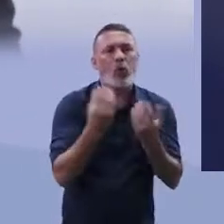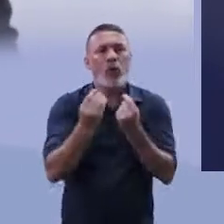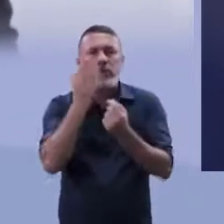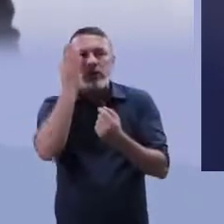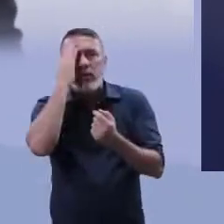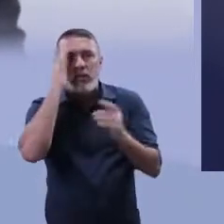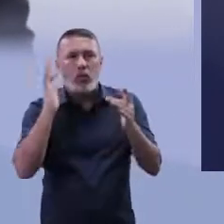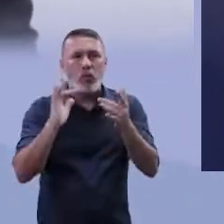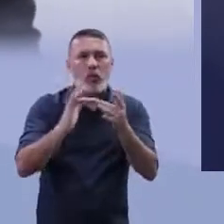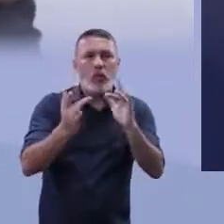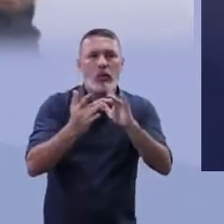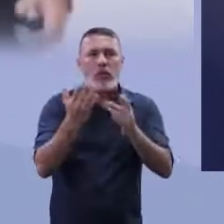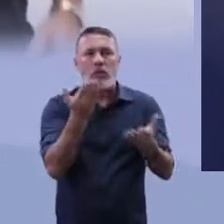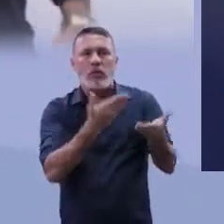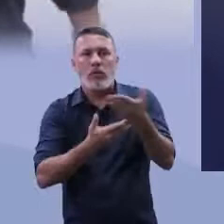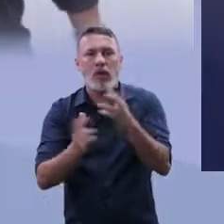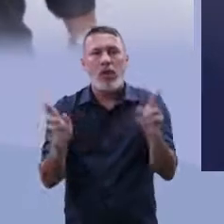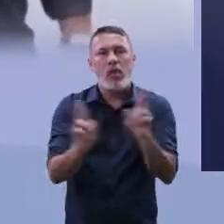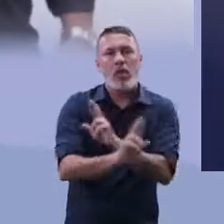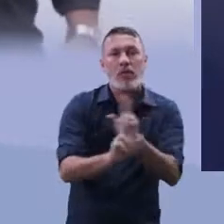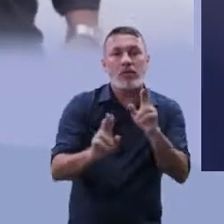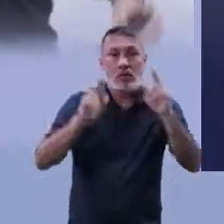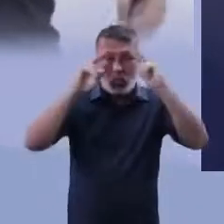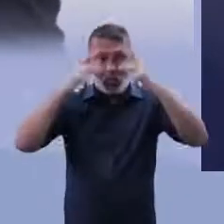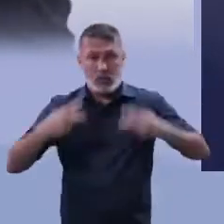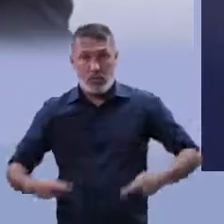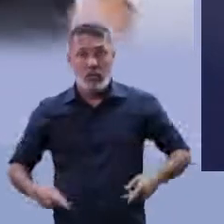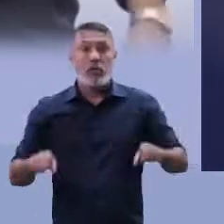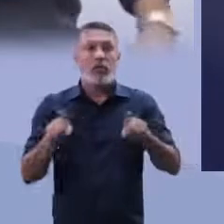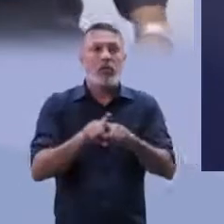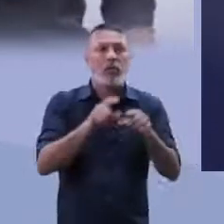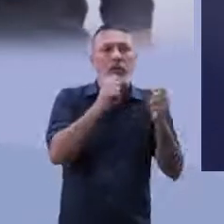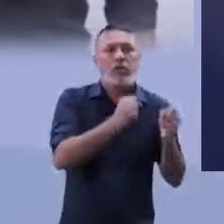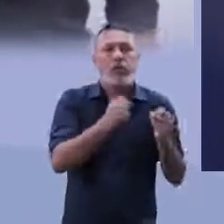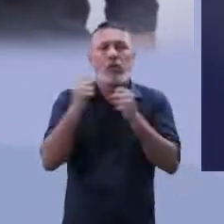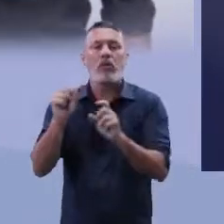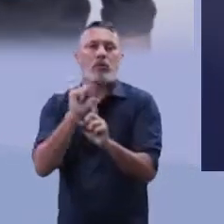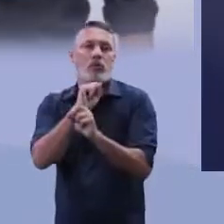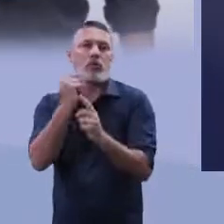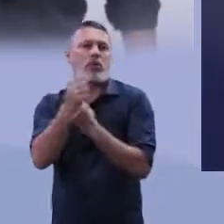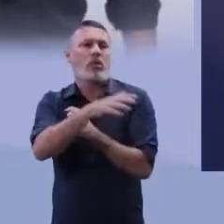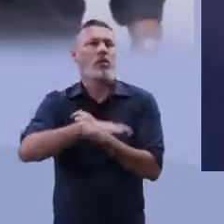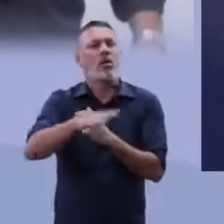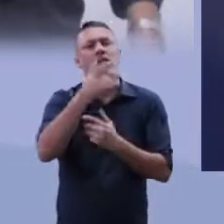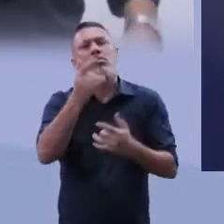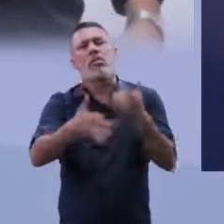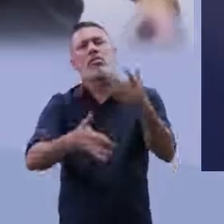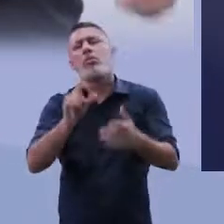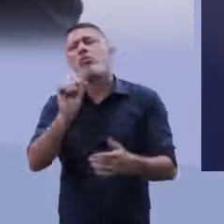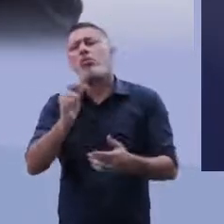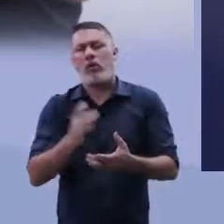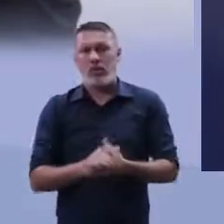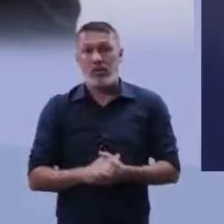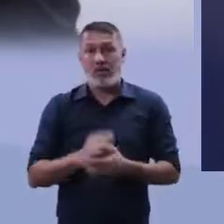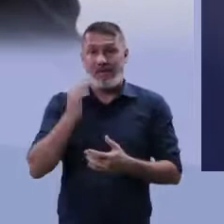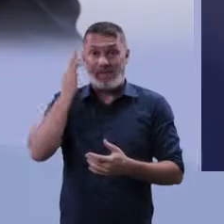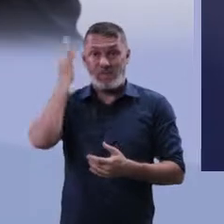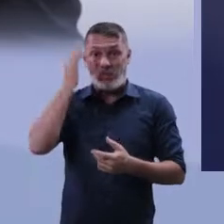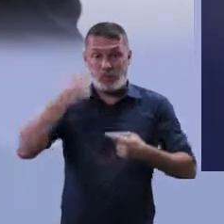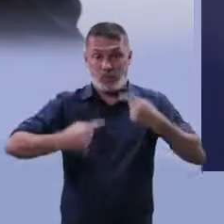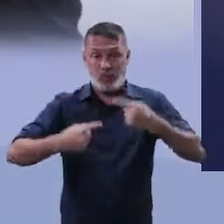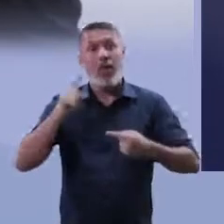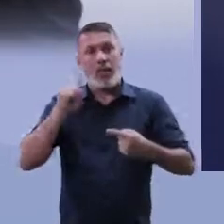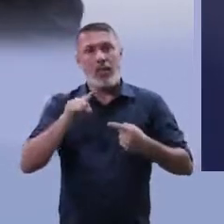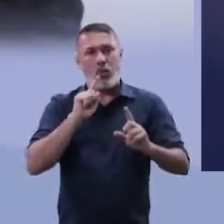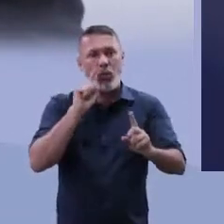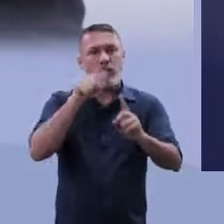da convivência entre o ser humano e as relações de poder presentes naquela sociedade. Então, a filosofia política tem como